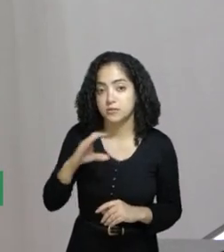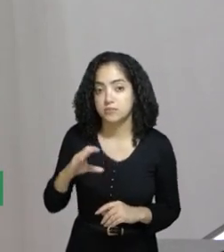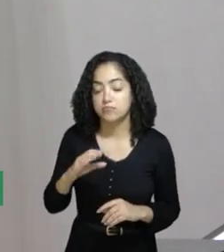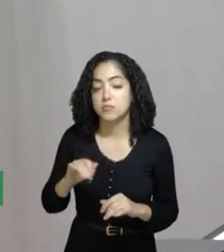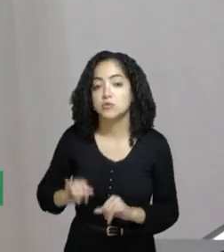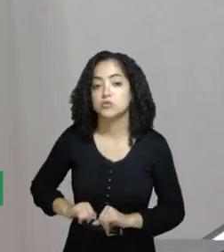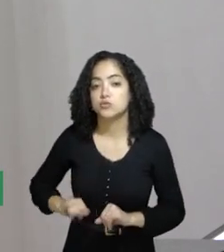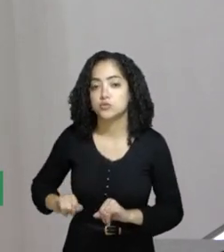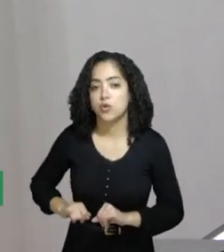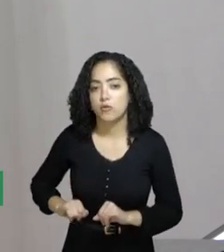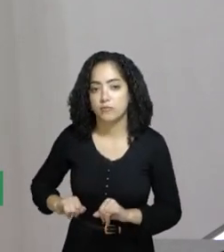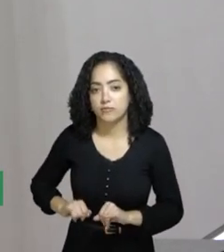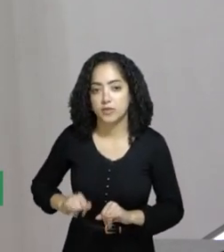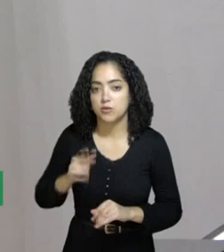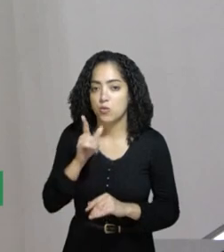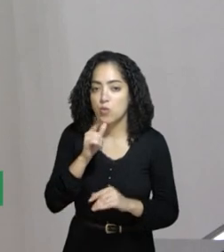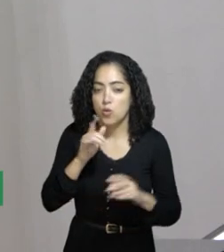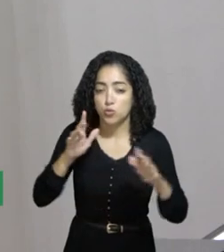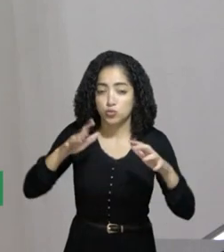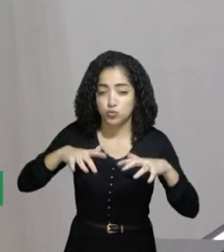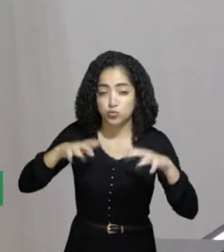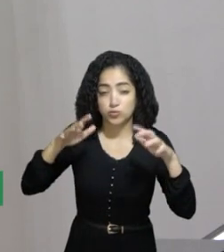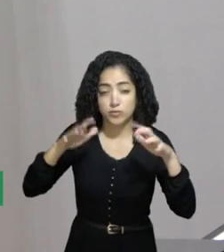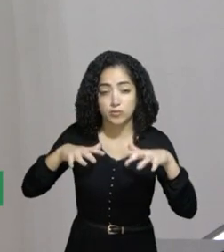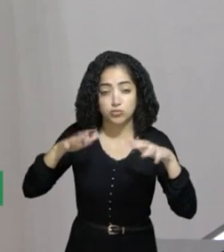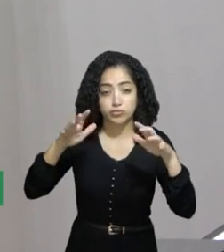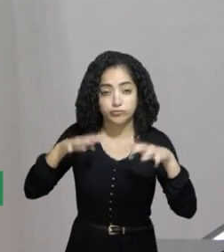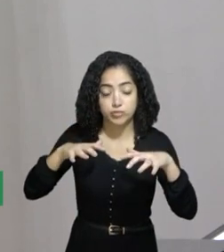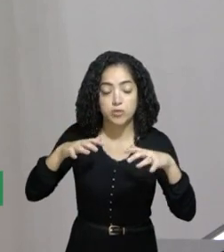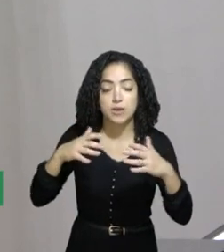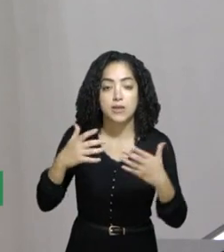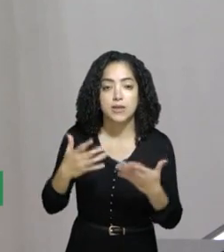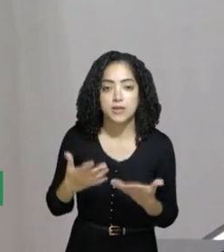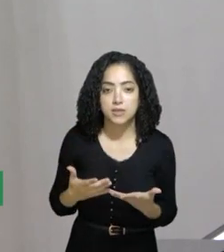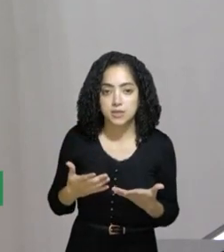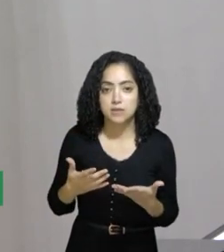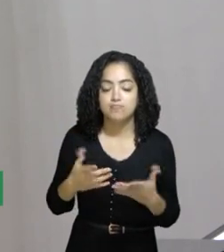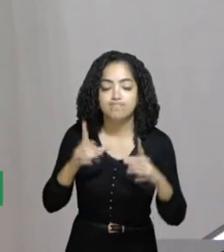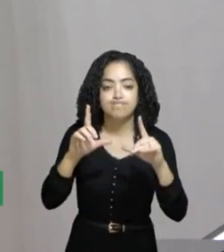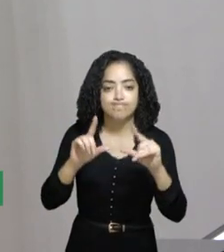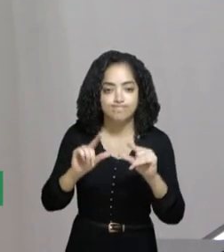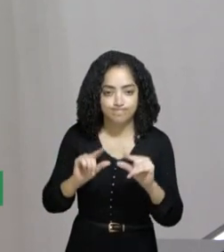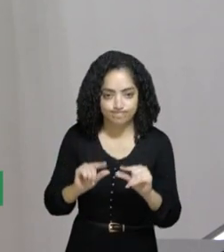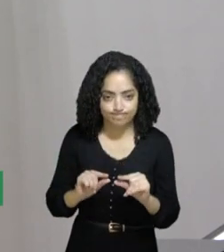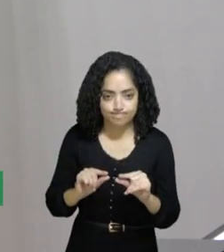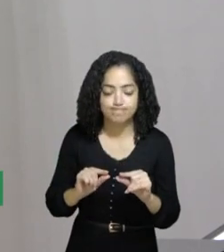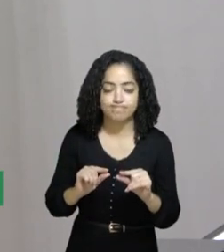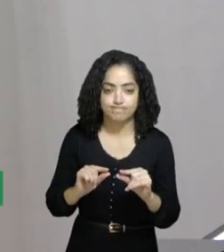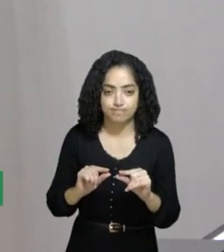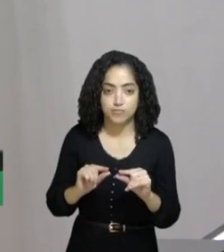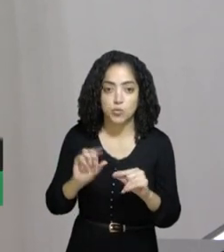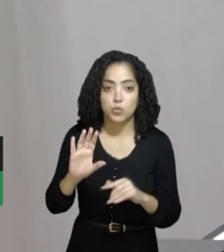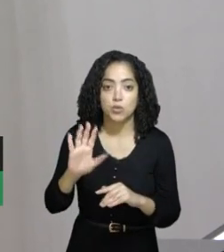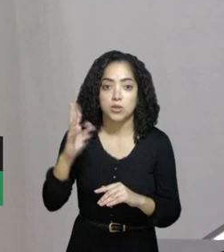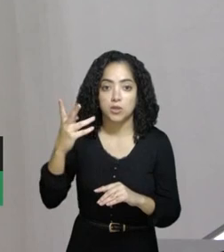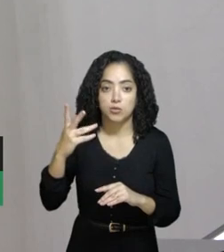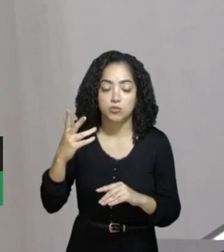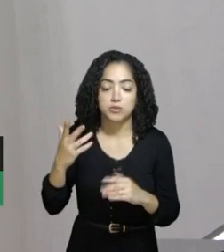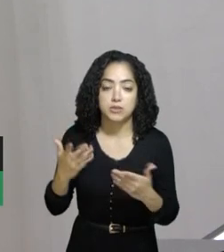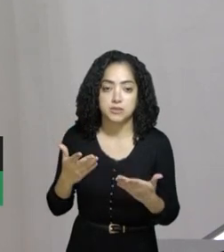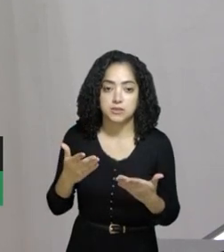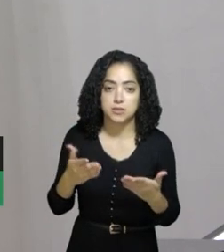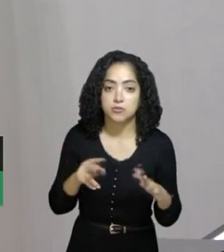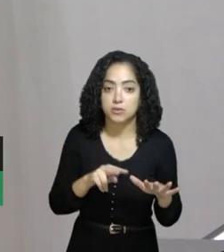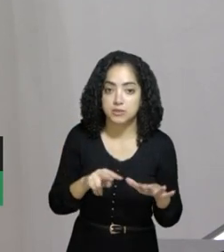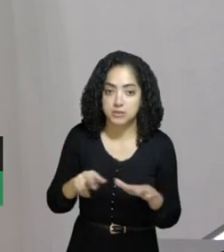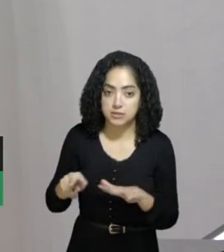com as enchentes. E na tentativa de amenizar os impactos desses dias de chuvas intensas,